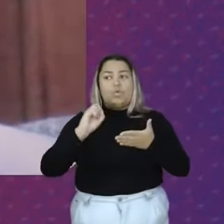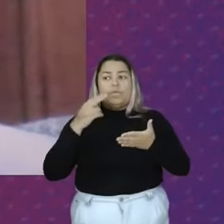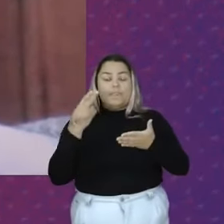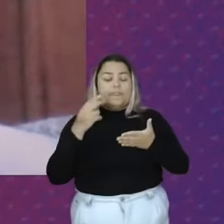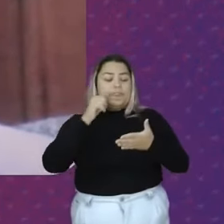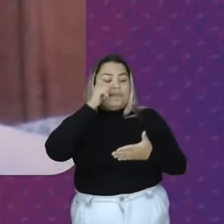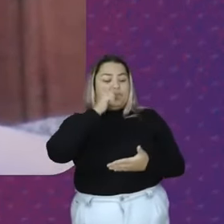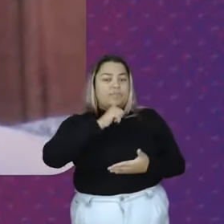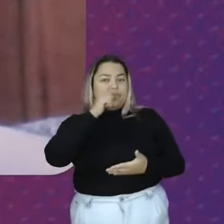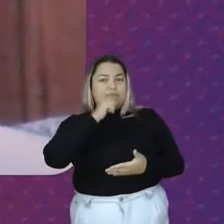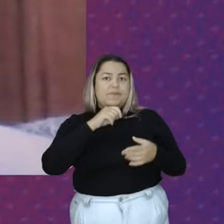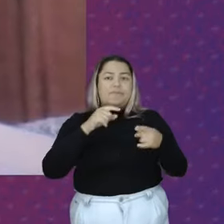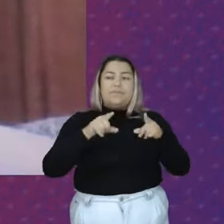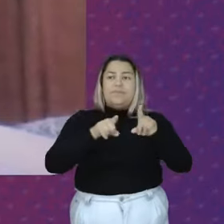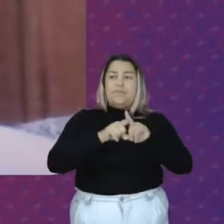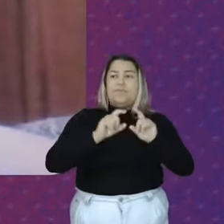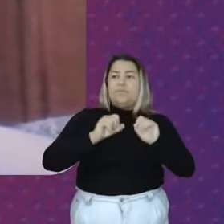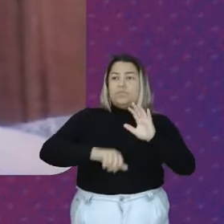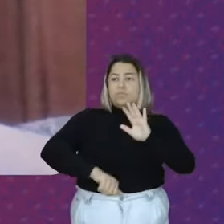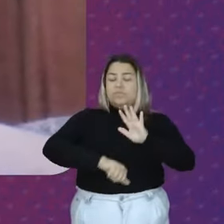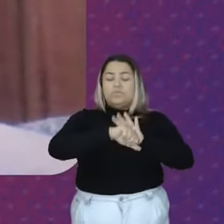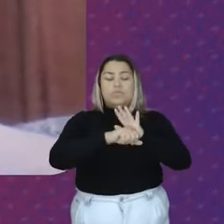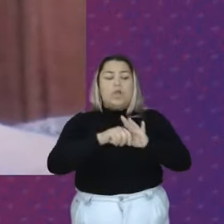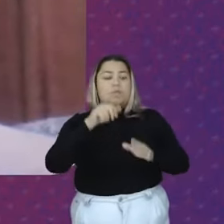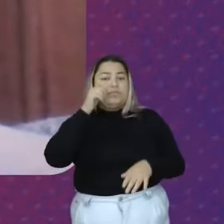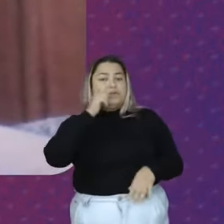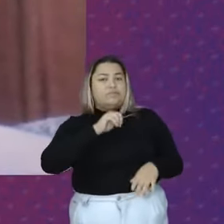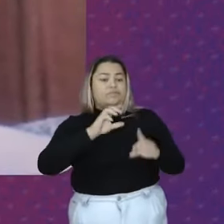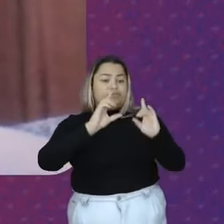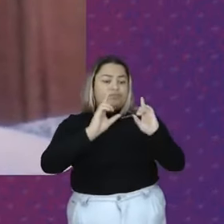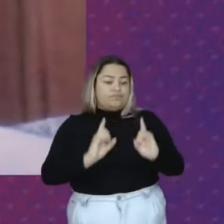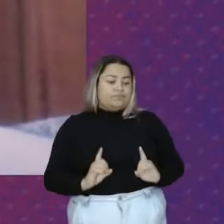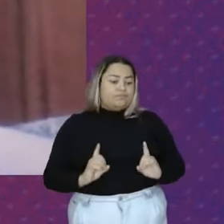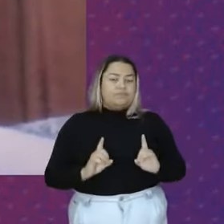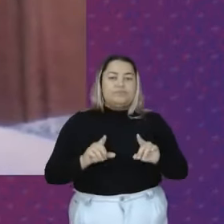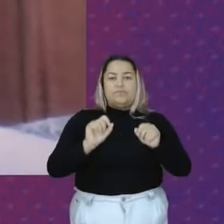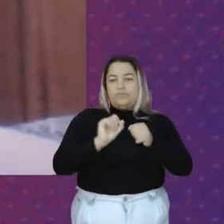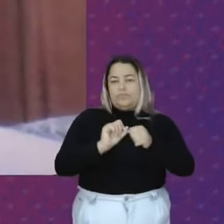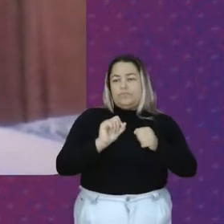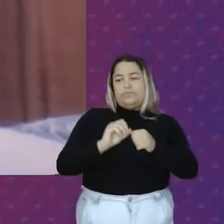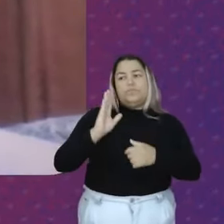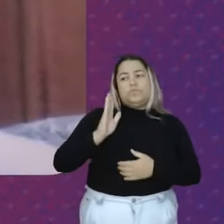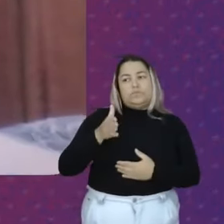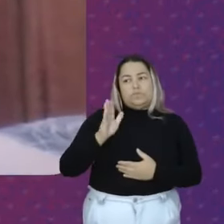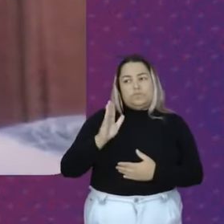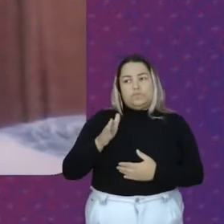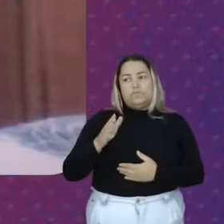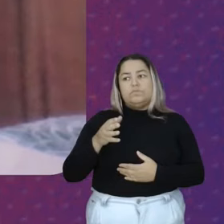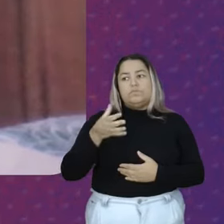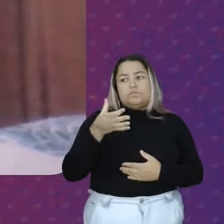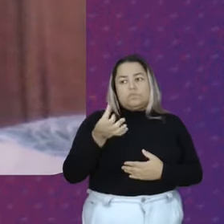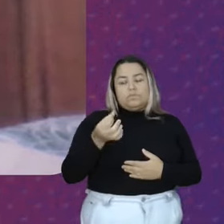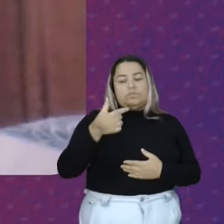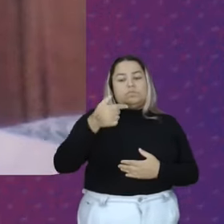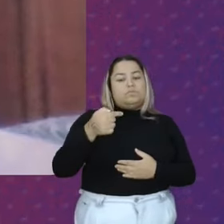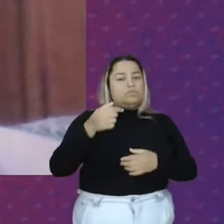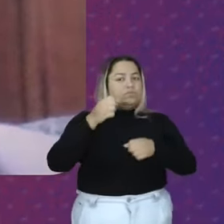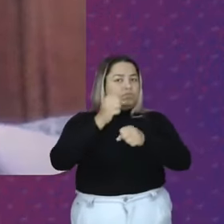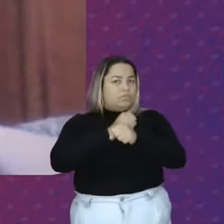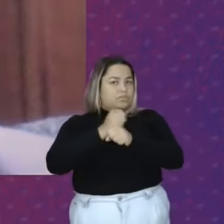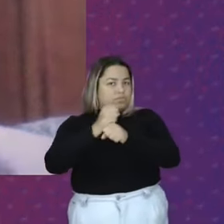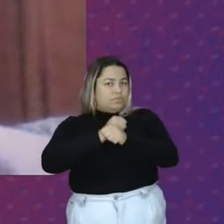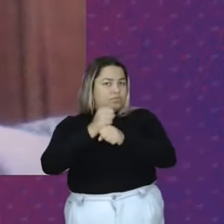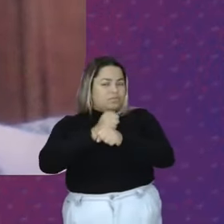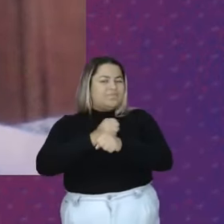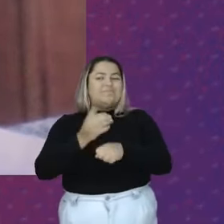mulher que foi vítima de violência é mulher com deficiência essa modificação foi feita já há uns 6 7 anos né